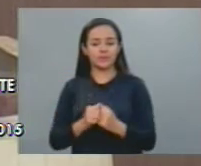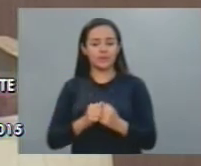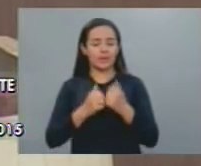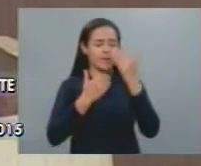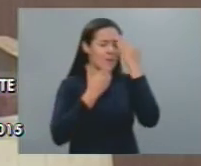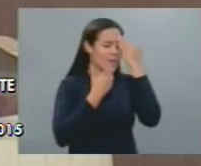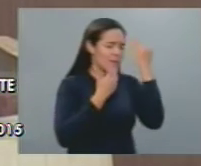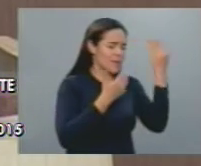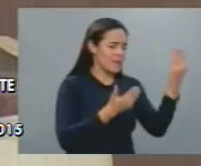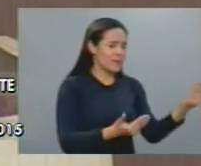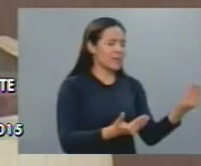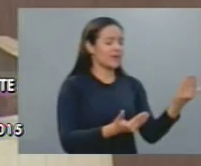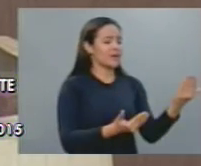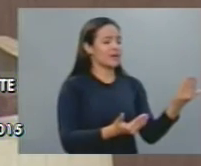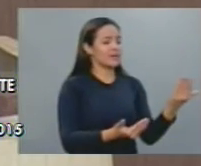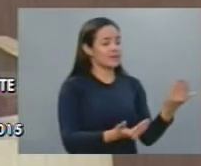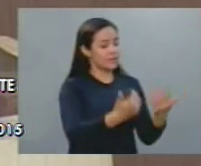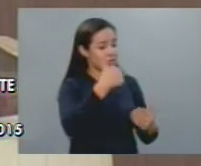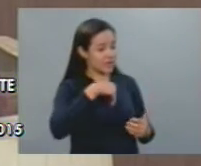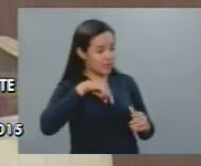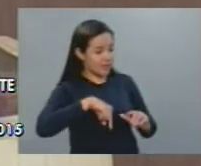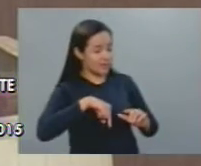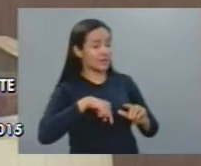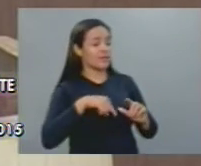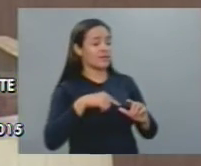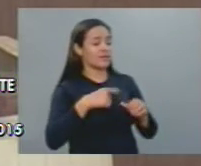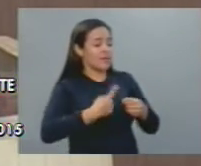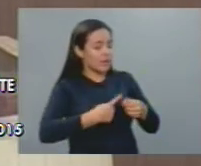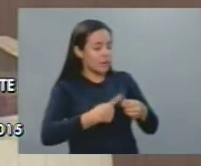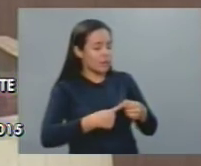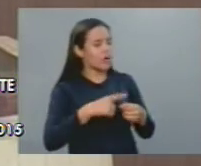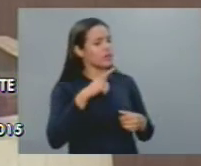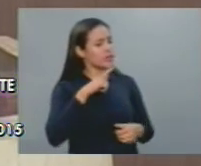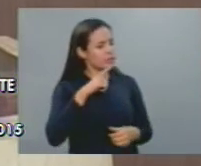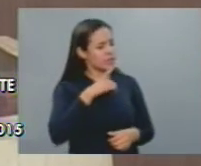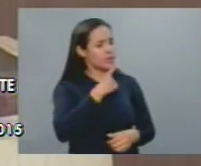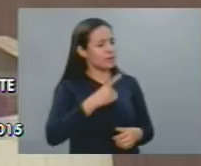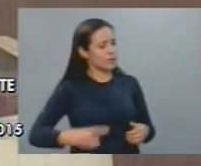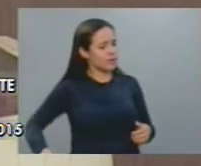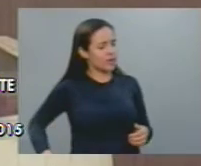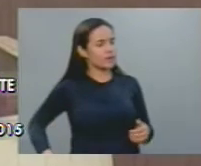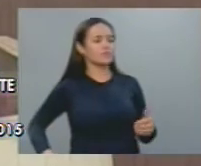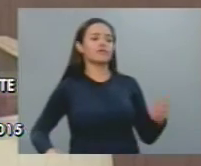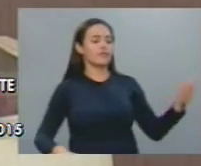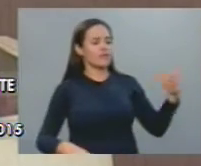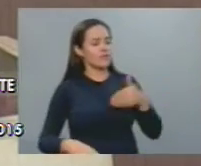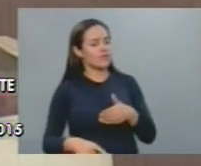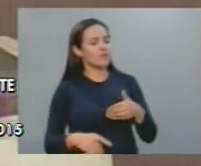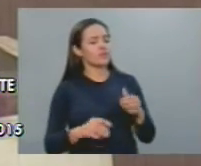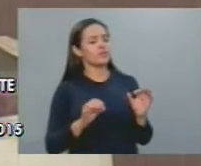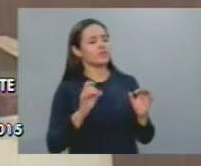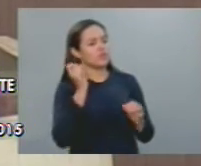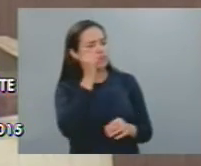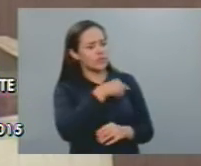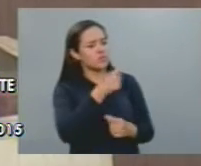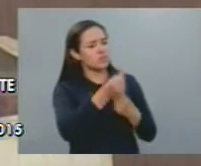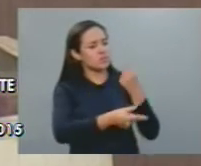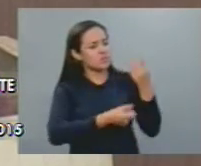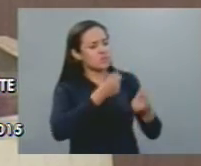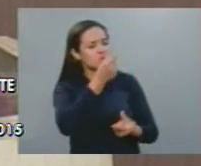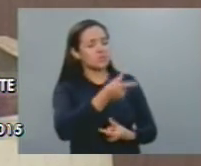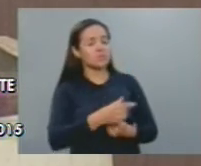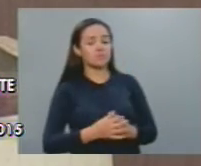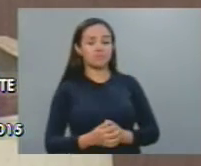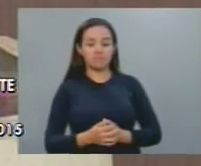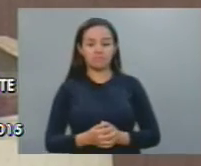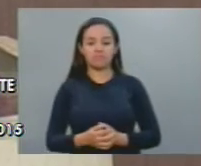a vinda aqui, deputado. Aqui a gente já viu muito candidato, deputado a gente nunca viu. Eu vi isso várias vezes.